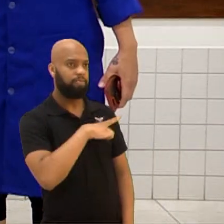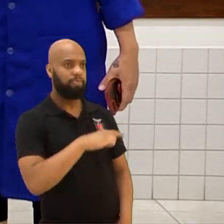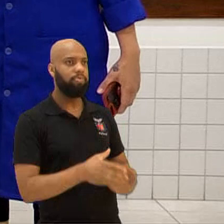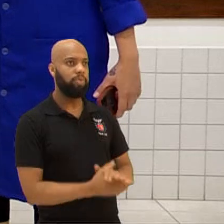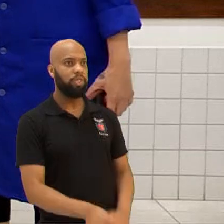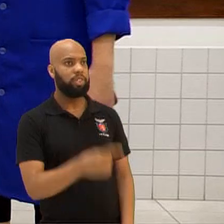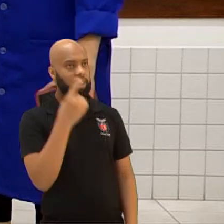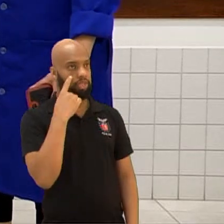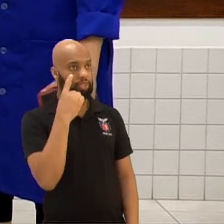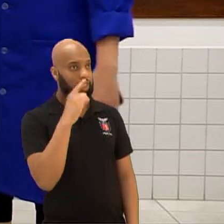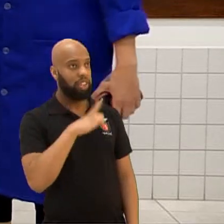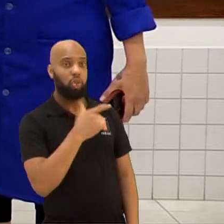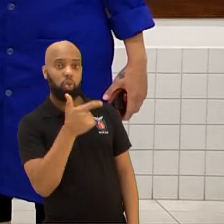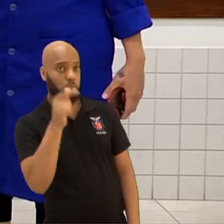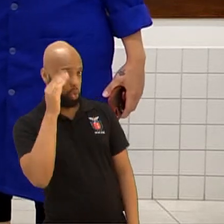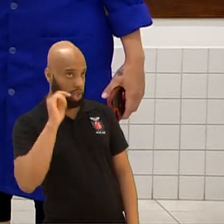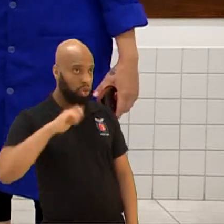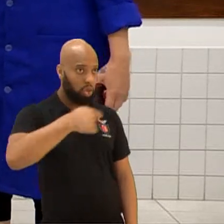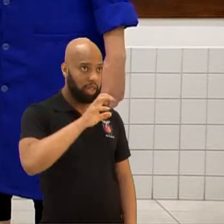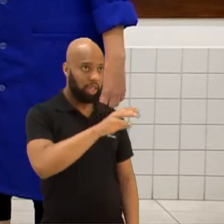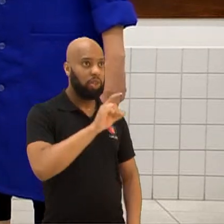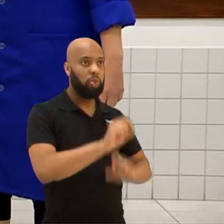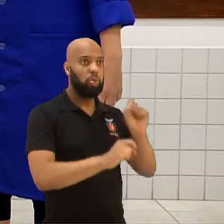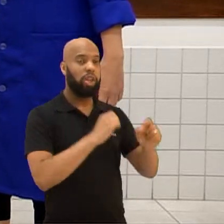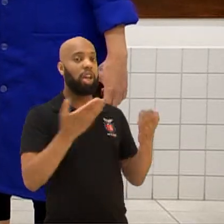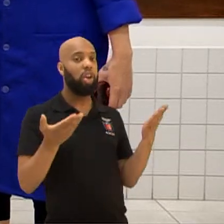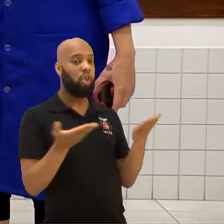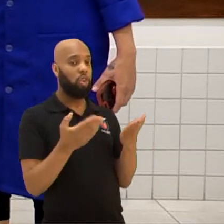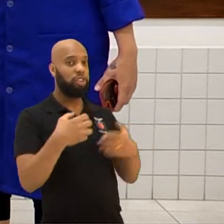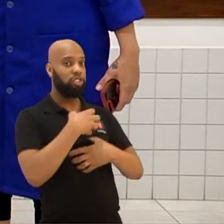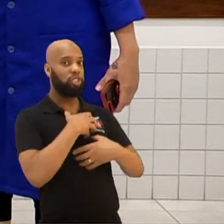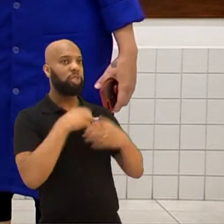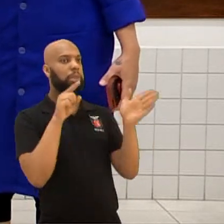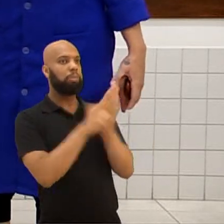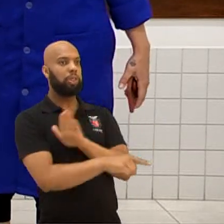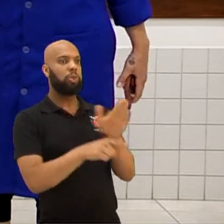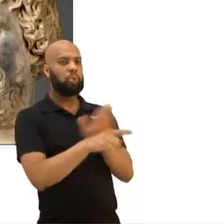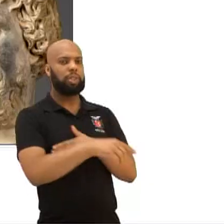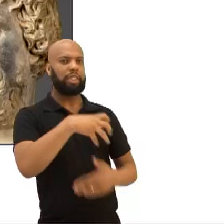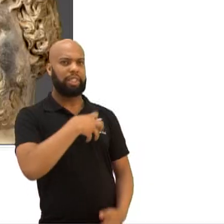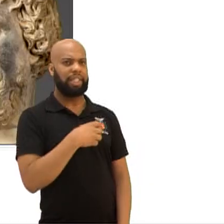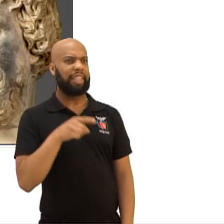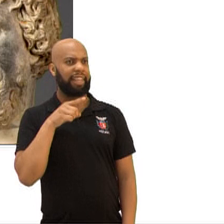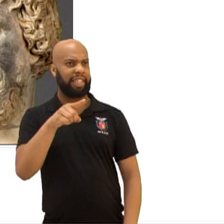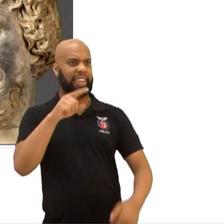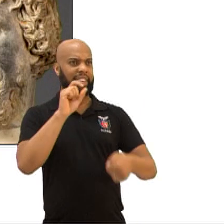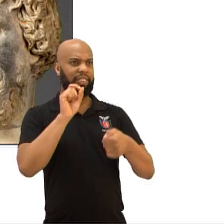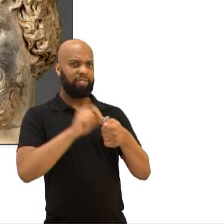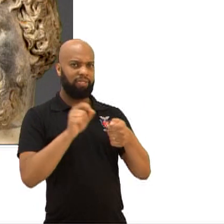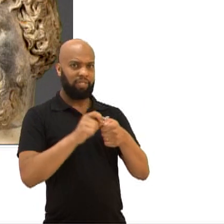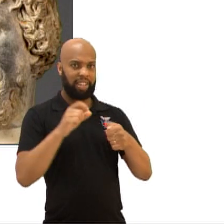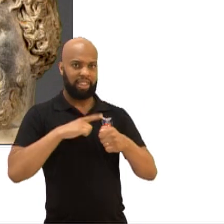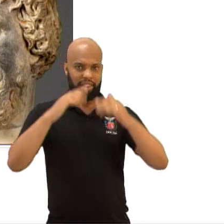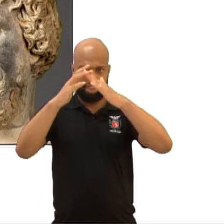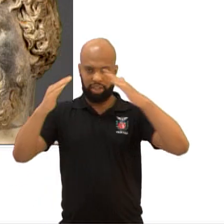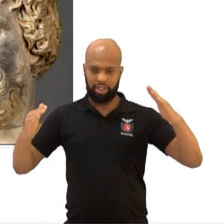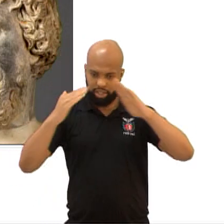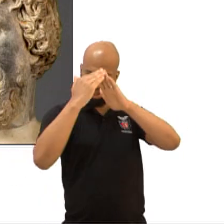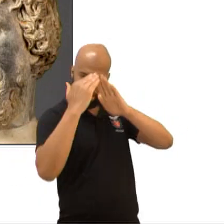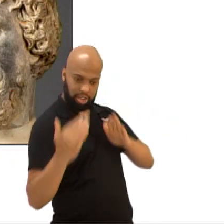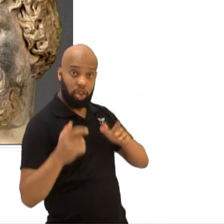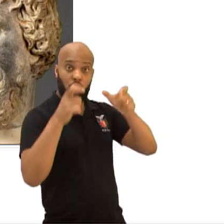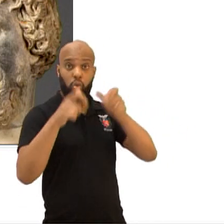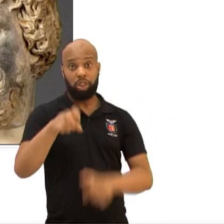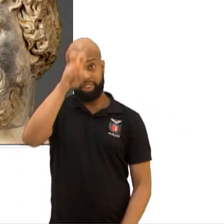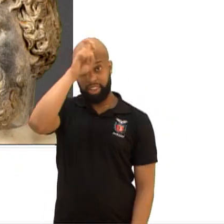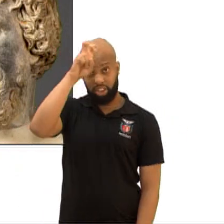só, outra curiosidade sobre Tales, né? E agora ela vem na forma de uma pergunta, né? Tales calculou a altura das pirâmides do Egito usando